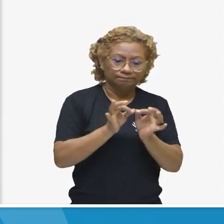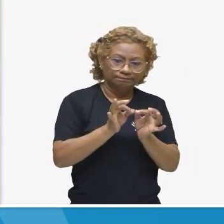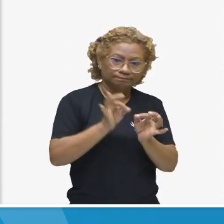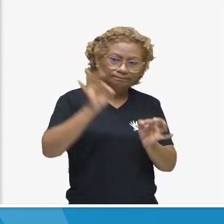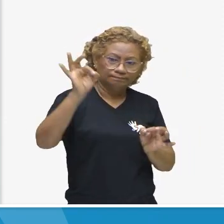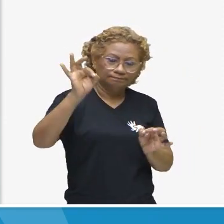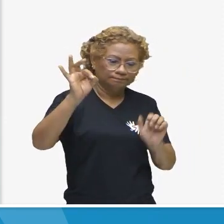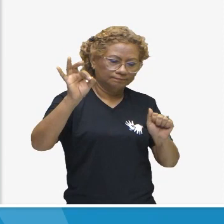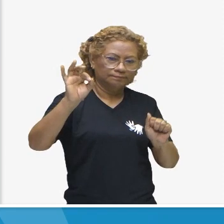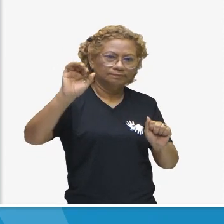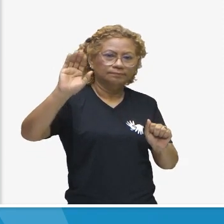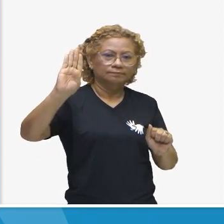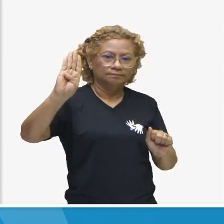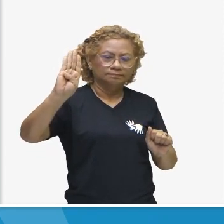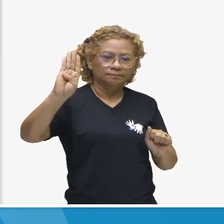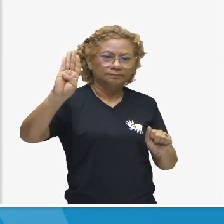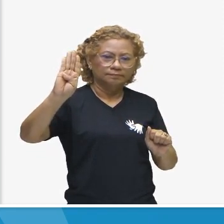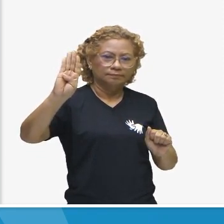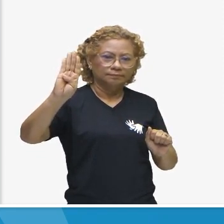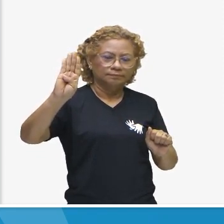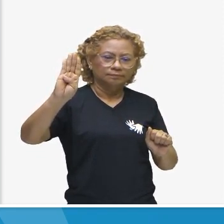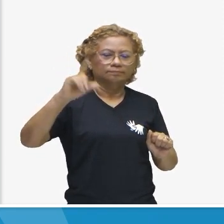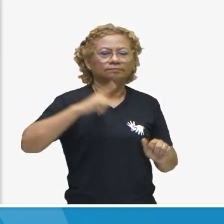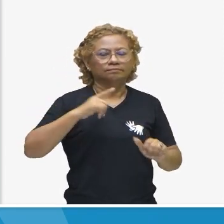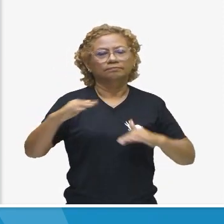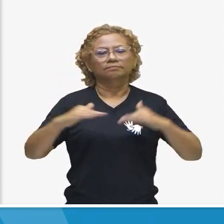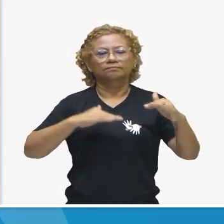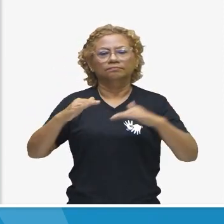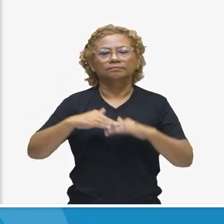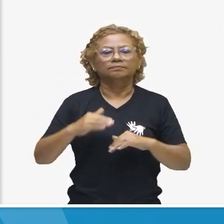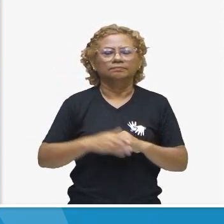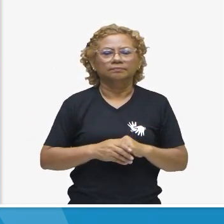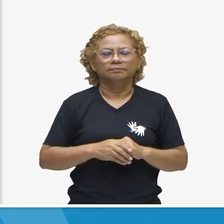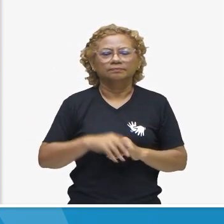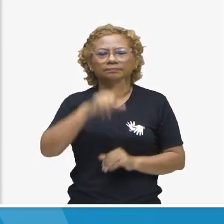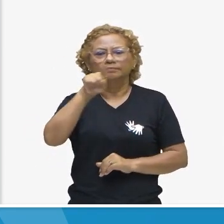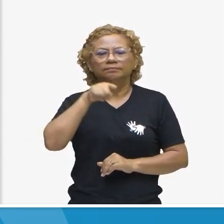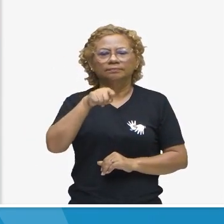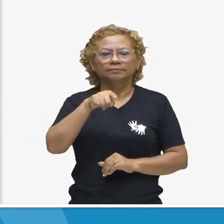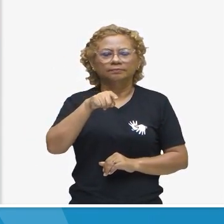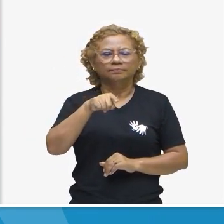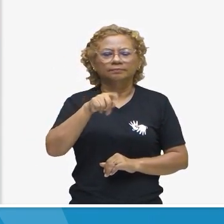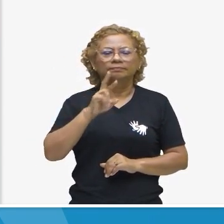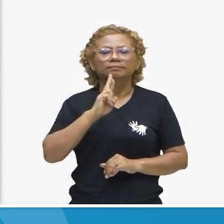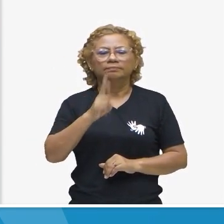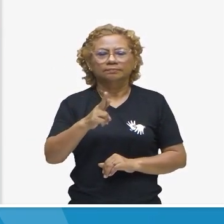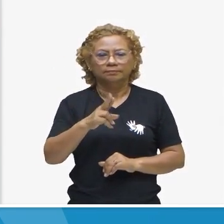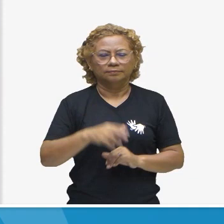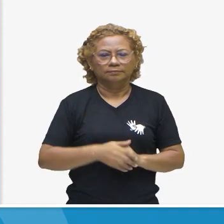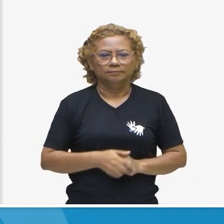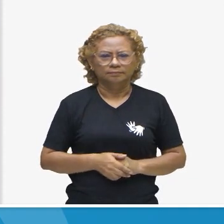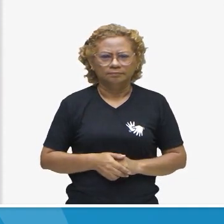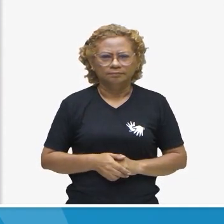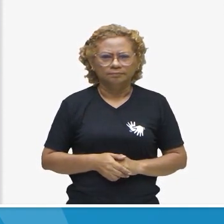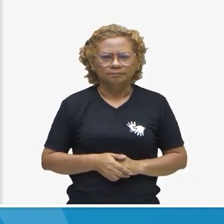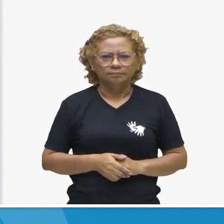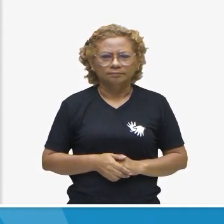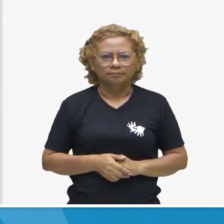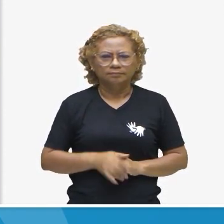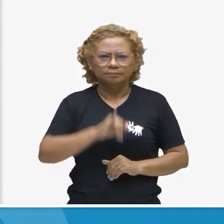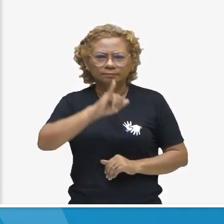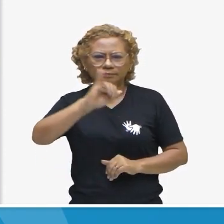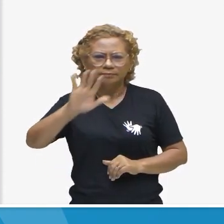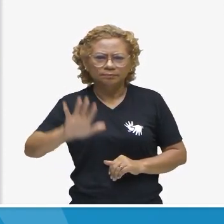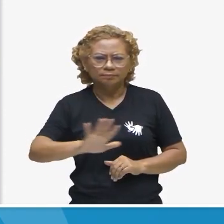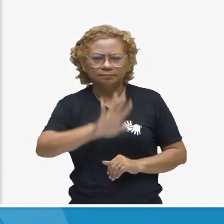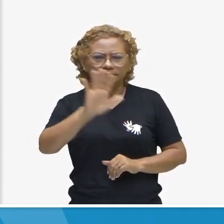gangorra, quando esta se encontra em movimento E. Ou seja, meus amigos, qual é a imagem que será